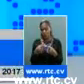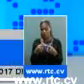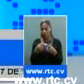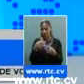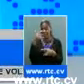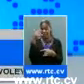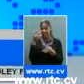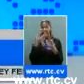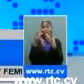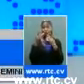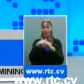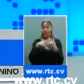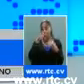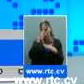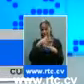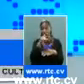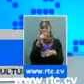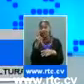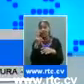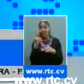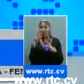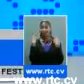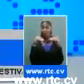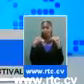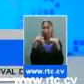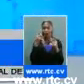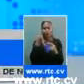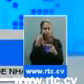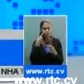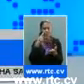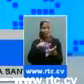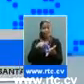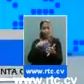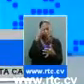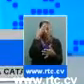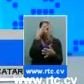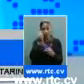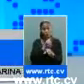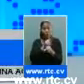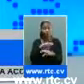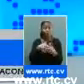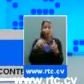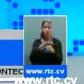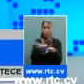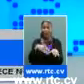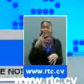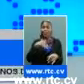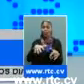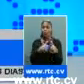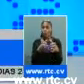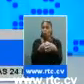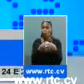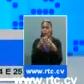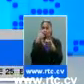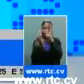simulação que decorre em são vicente é treinar e testar as técnicas e capacidade de abordagem mérito muito resto da companhia de